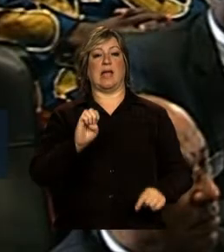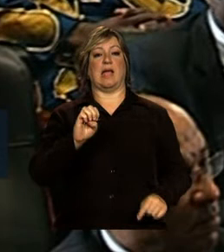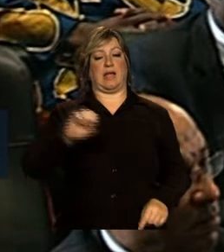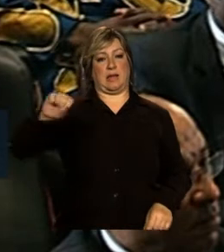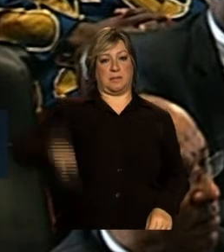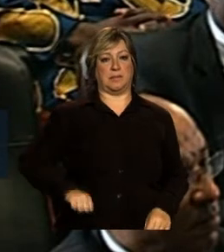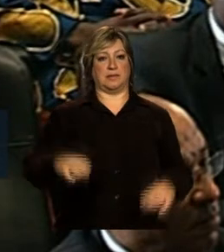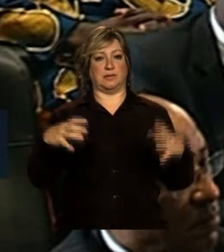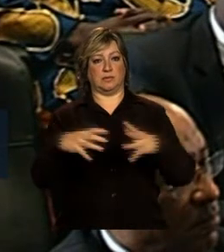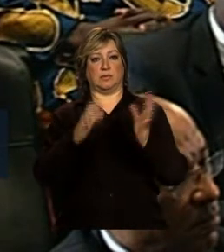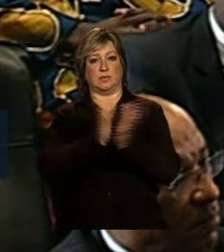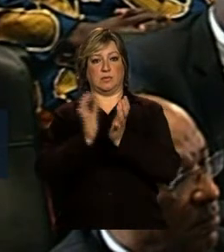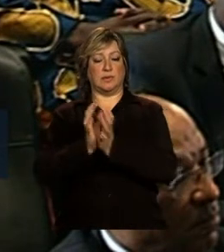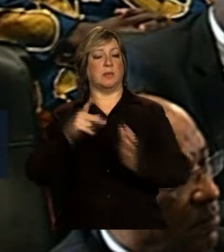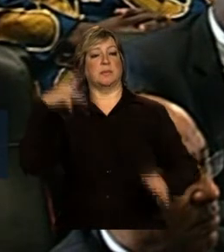embaixadores, parlamentares,